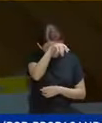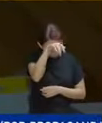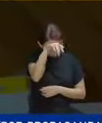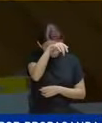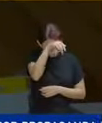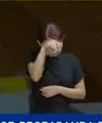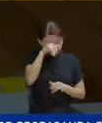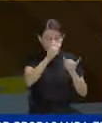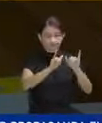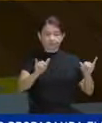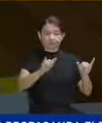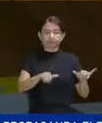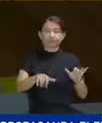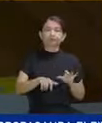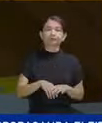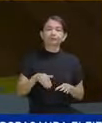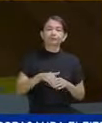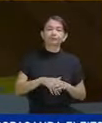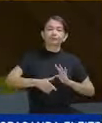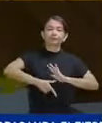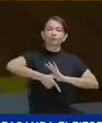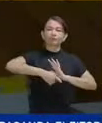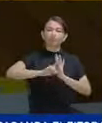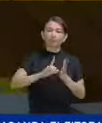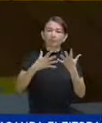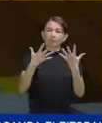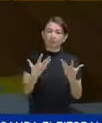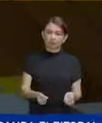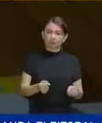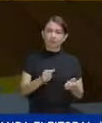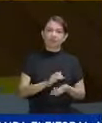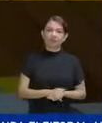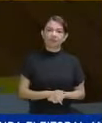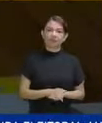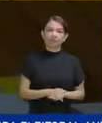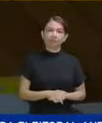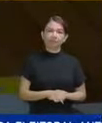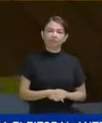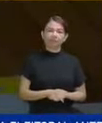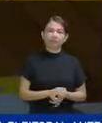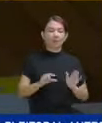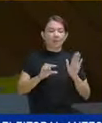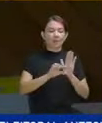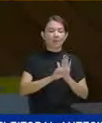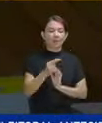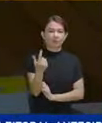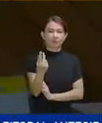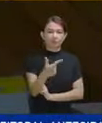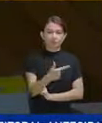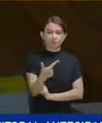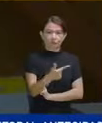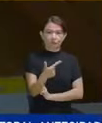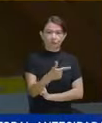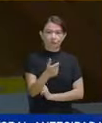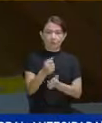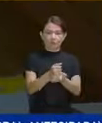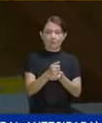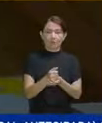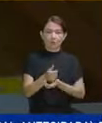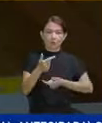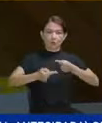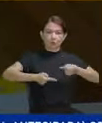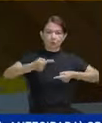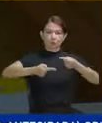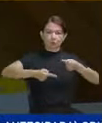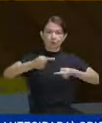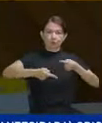configura propaganda eleitoral antecipada, ainda autoriza, no seu parágrafo 2º, o pedido de apoio político e a